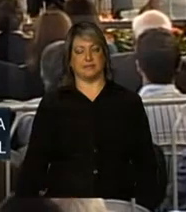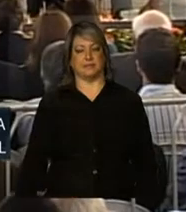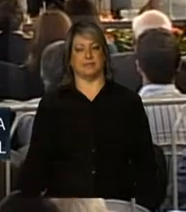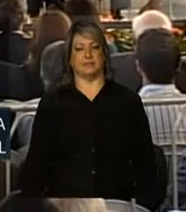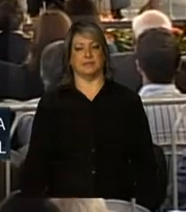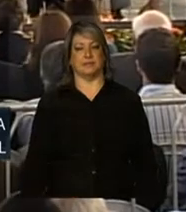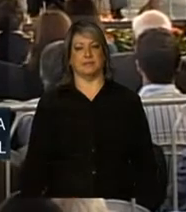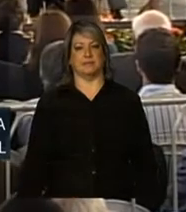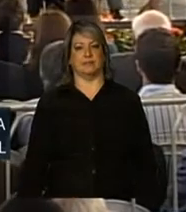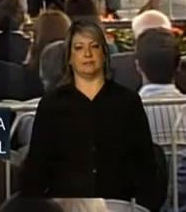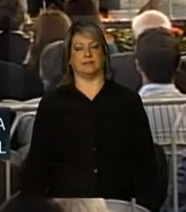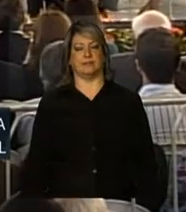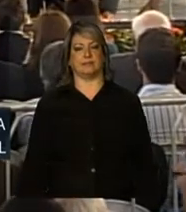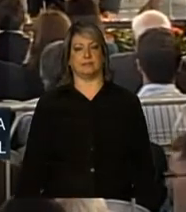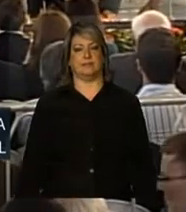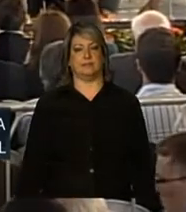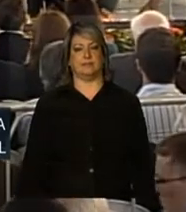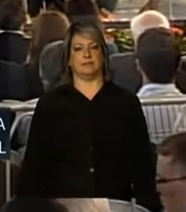isso é